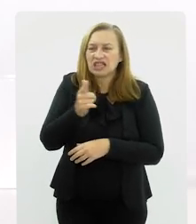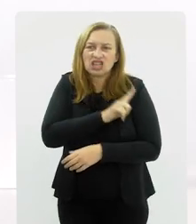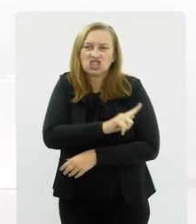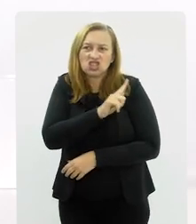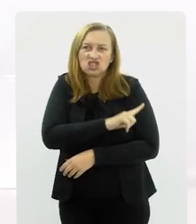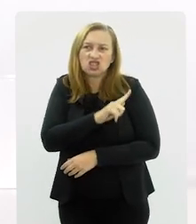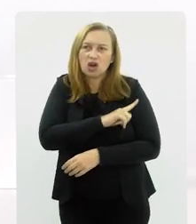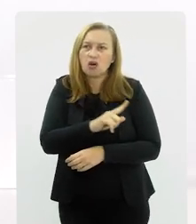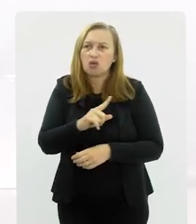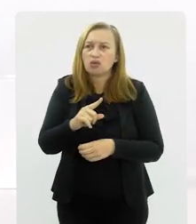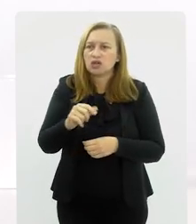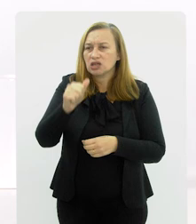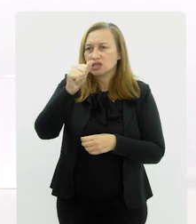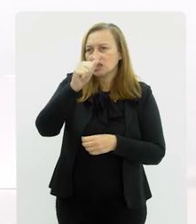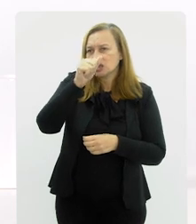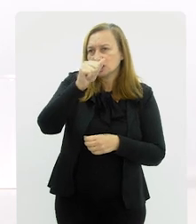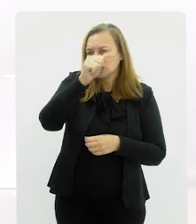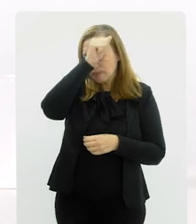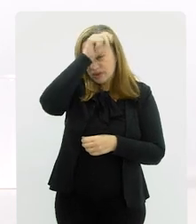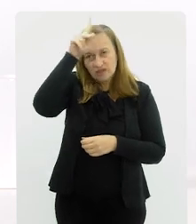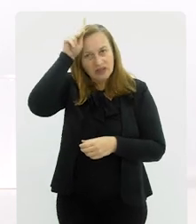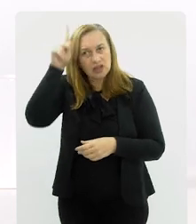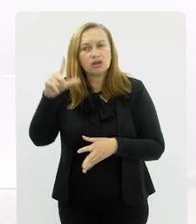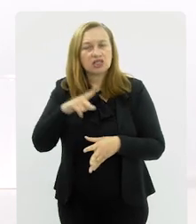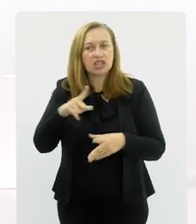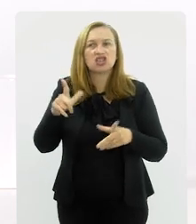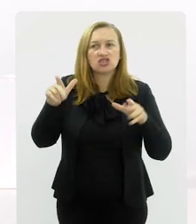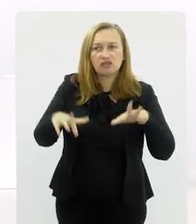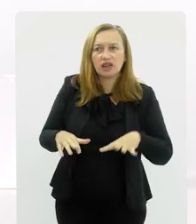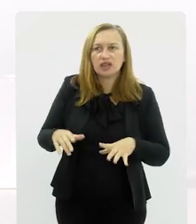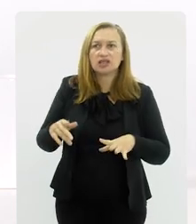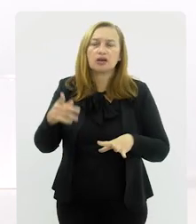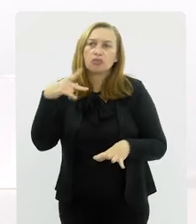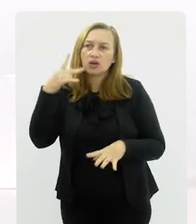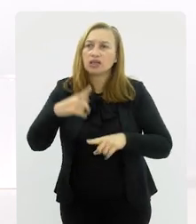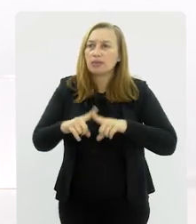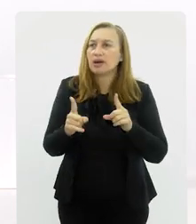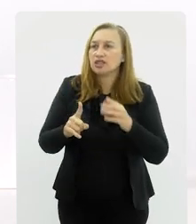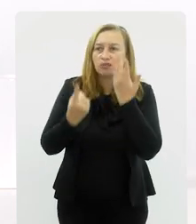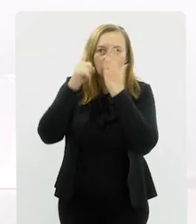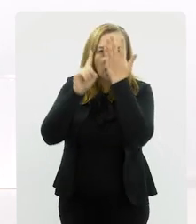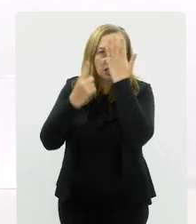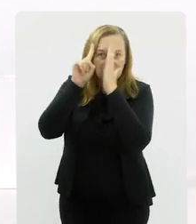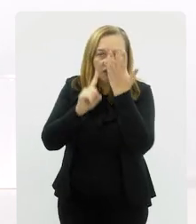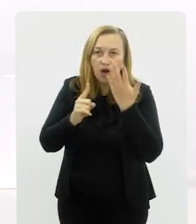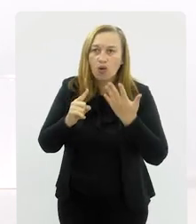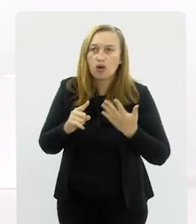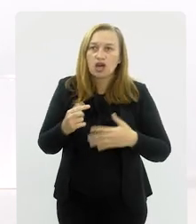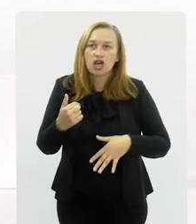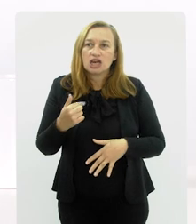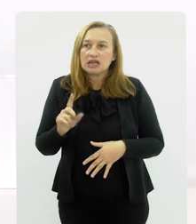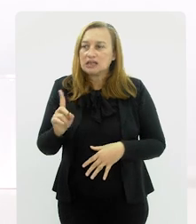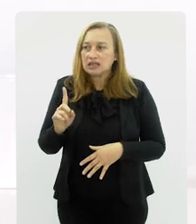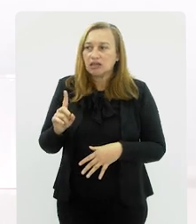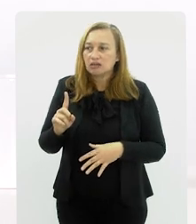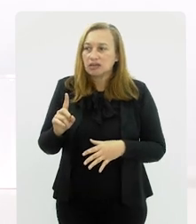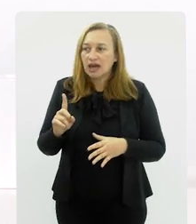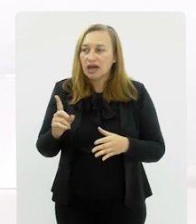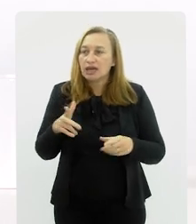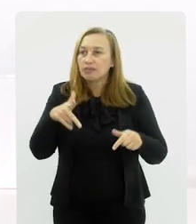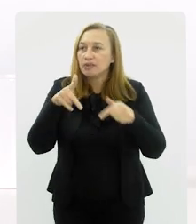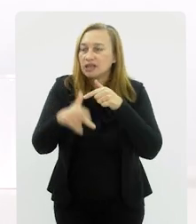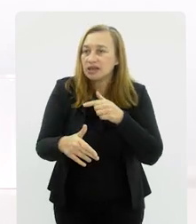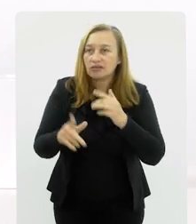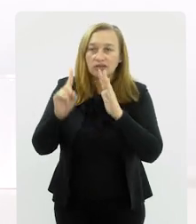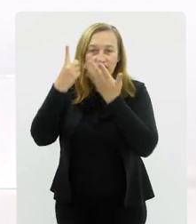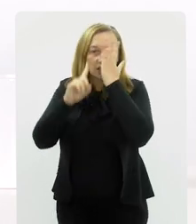São Paulo, não, que, né, a gente tem algumas diferenças políticas, mas pro carnaval, eu sou daquele que fala, se não tá mexendo no